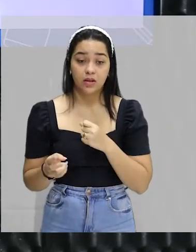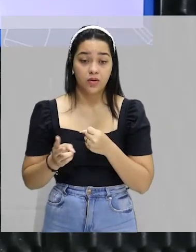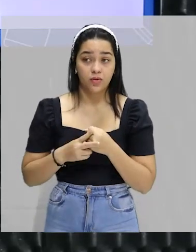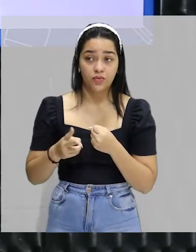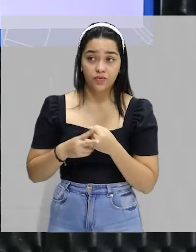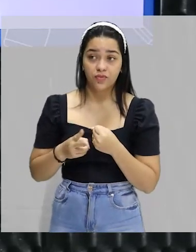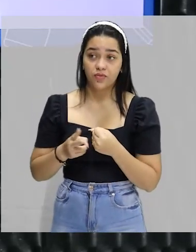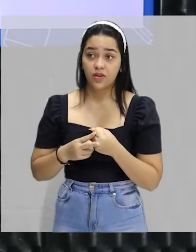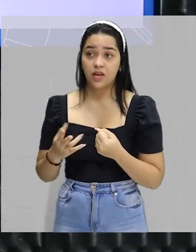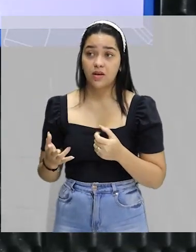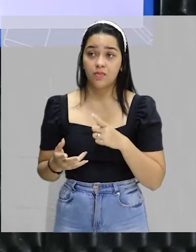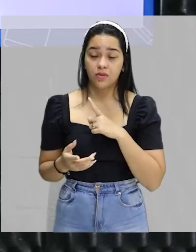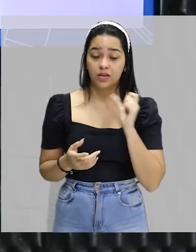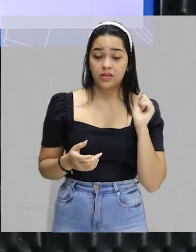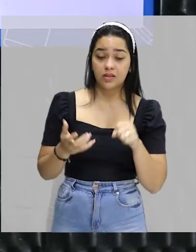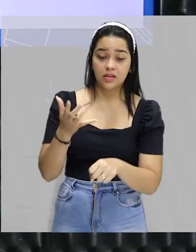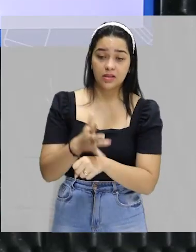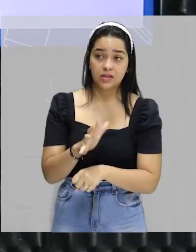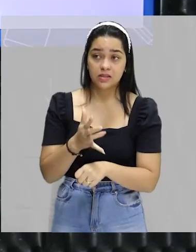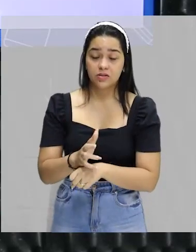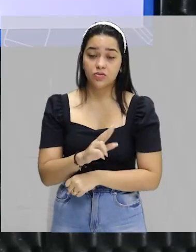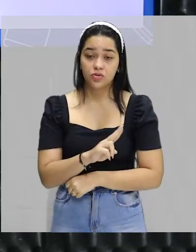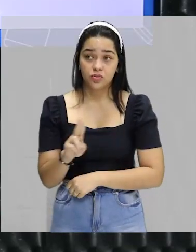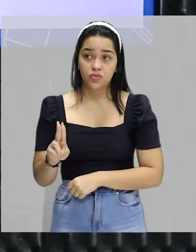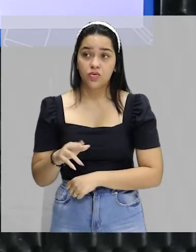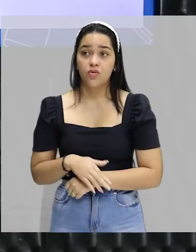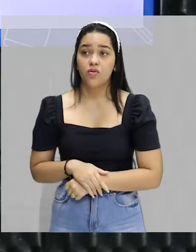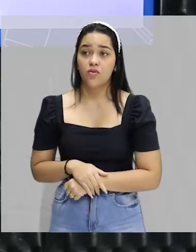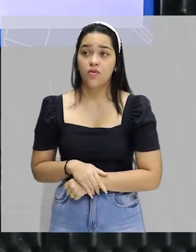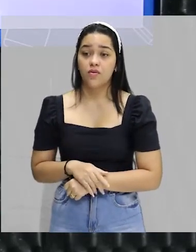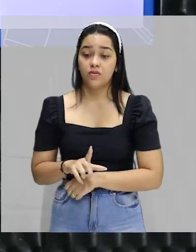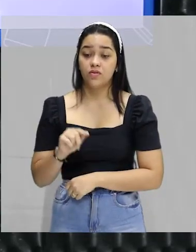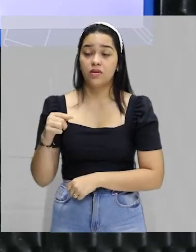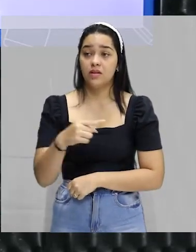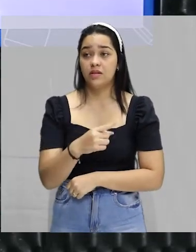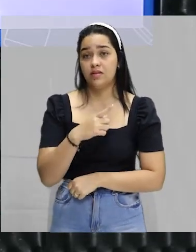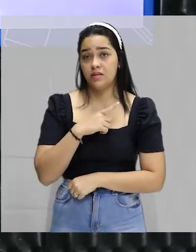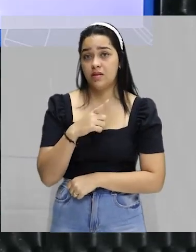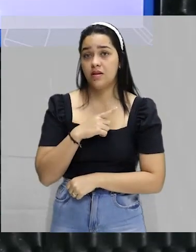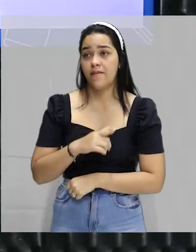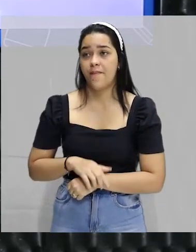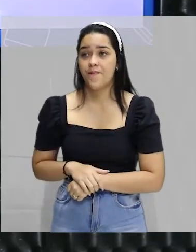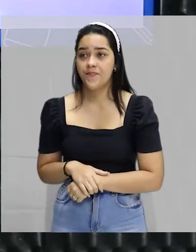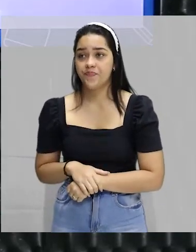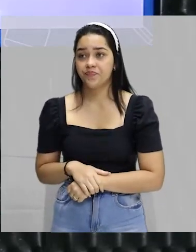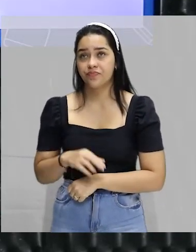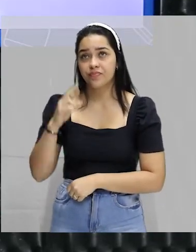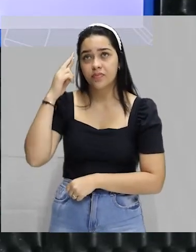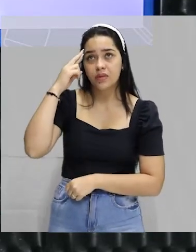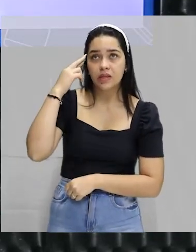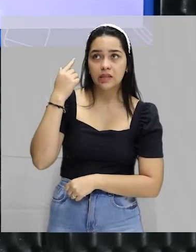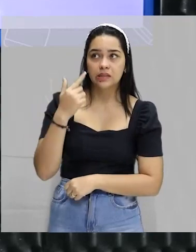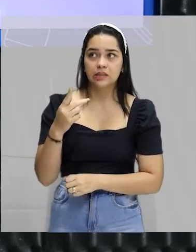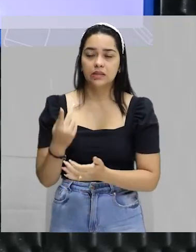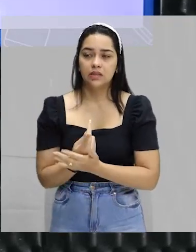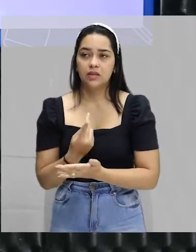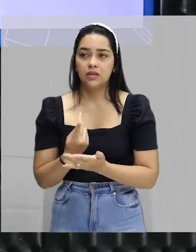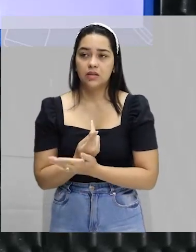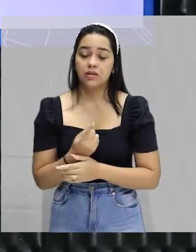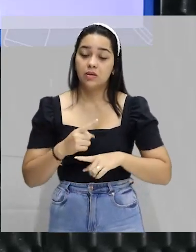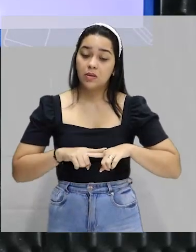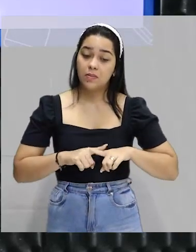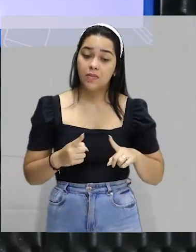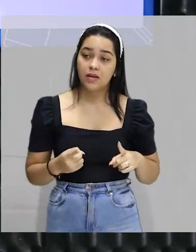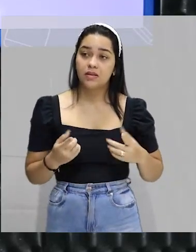verbo no particípio, tem ação de nome, marca lá um complemento nominal. O raciocínio não estaria errado.